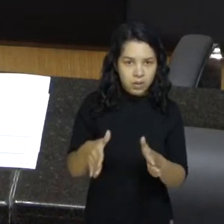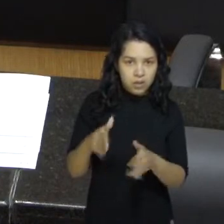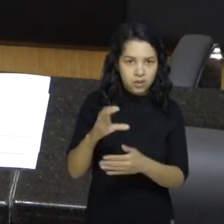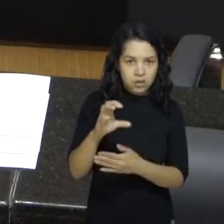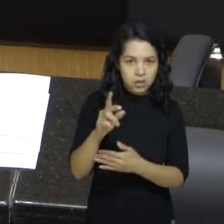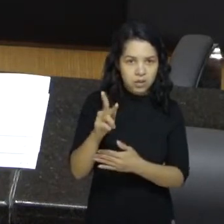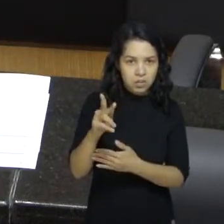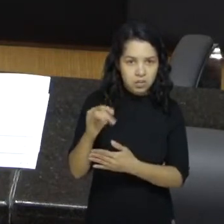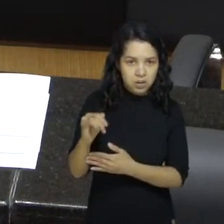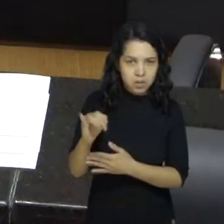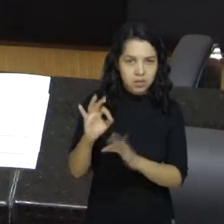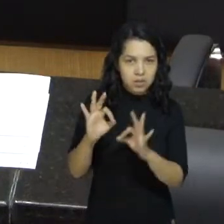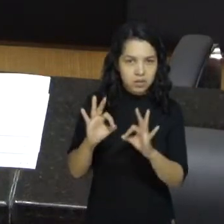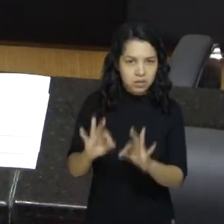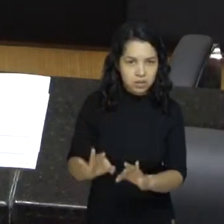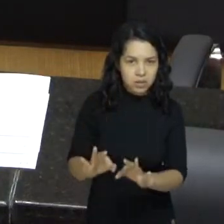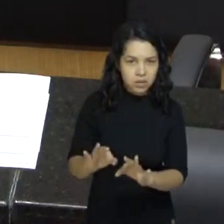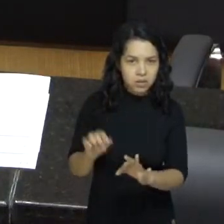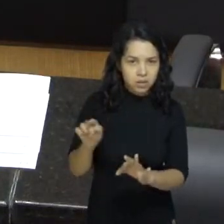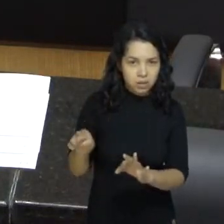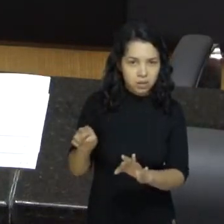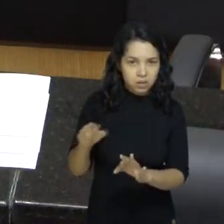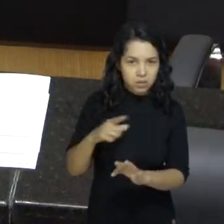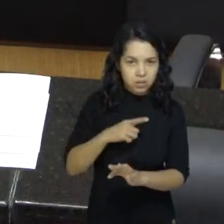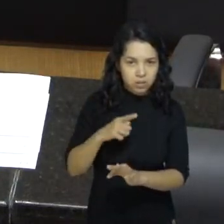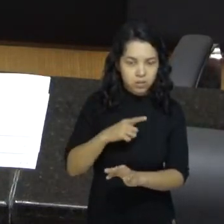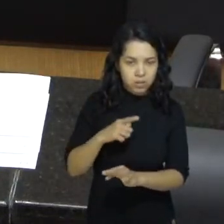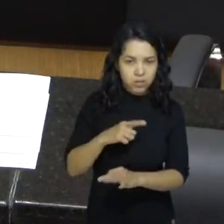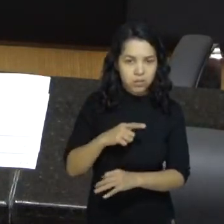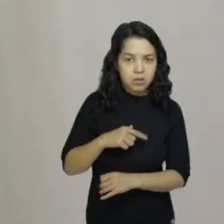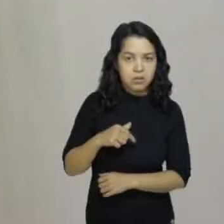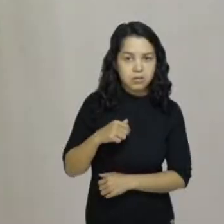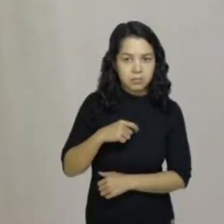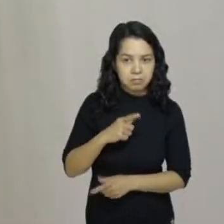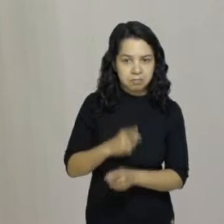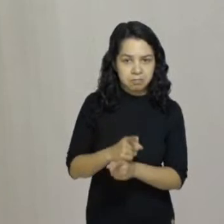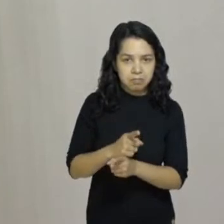CPI porque com certeza neste mato tem Coelho obrigado